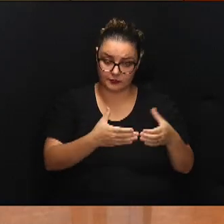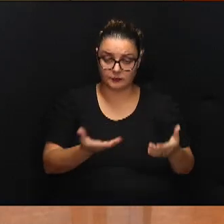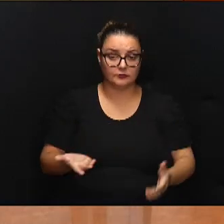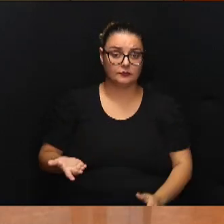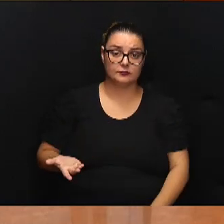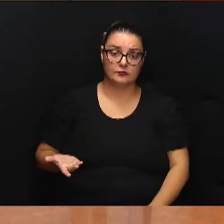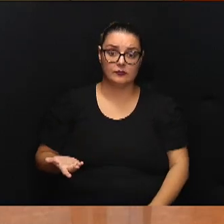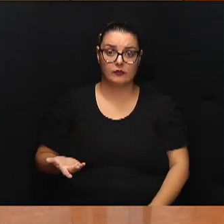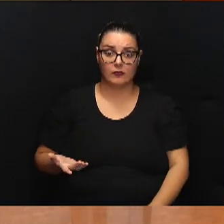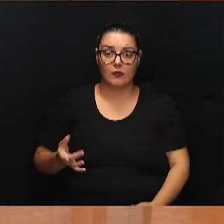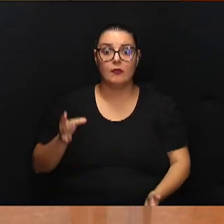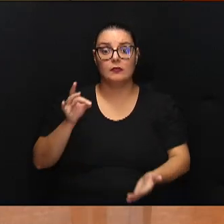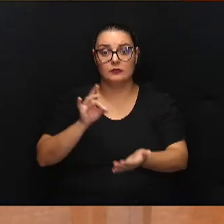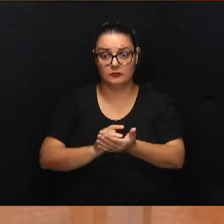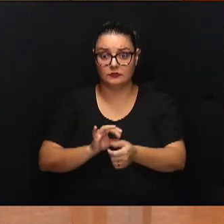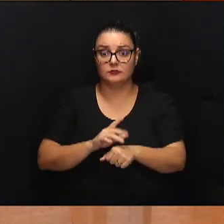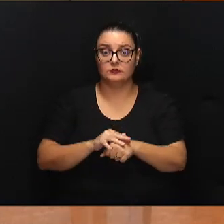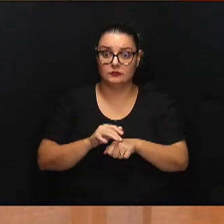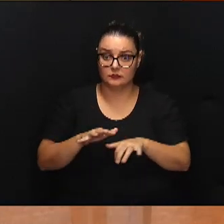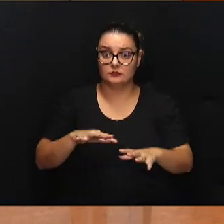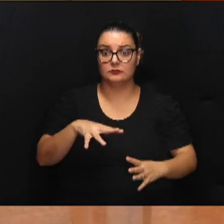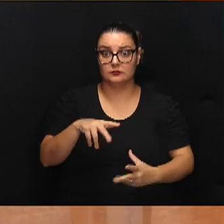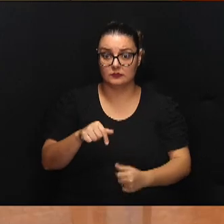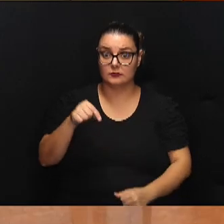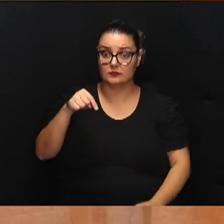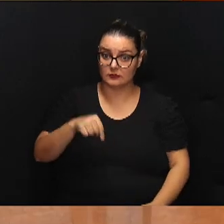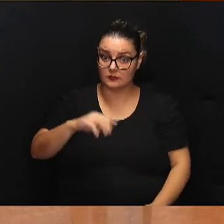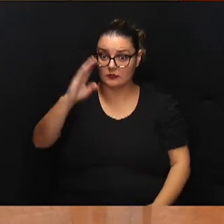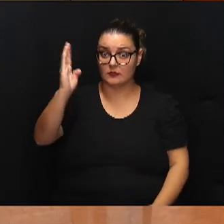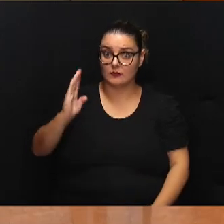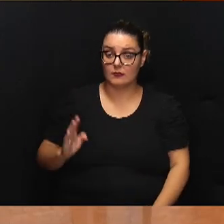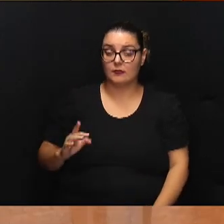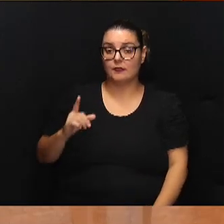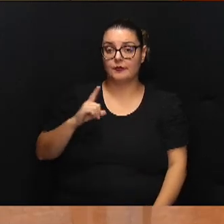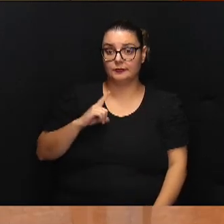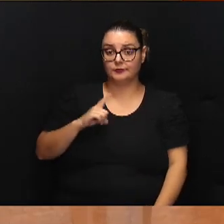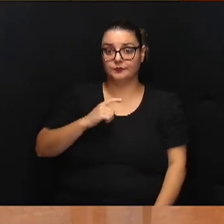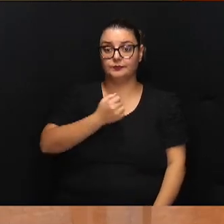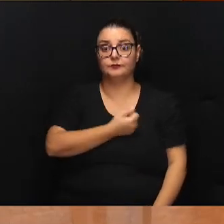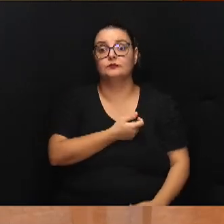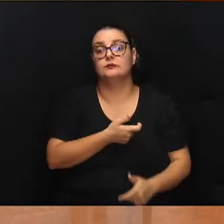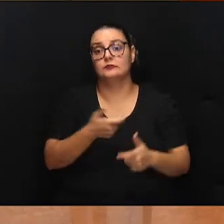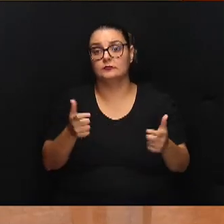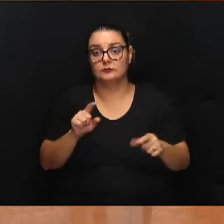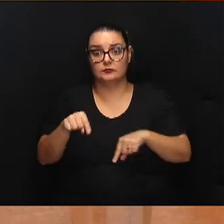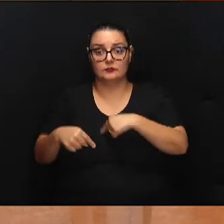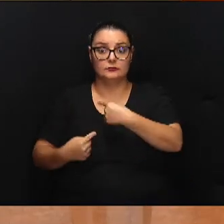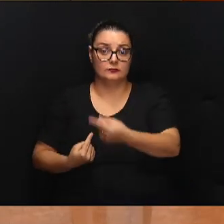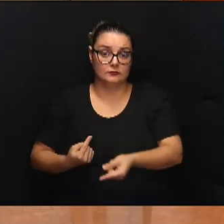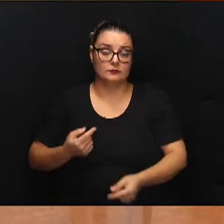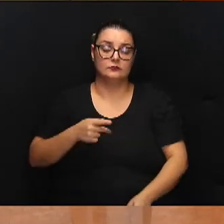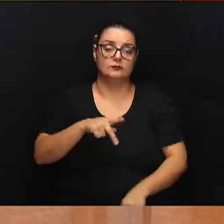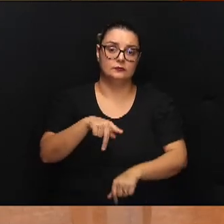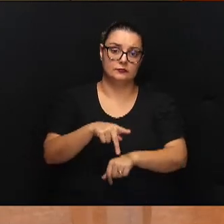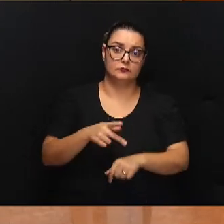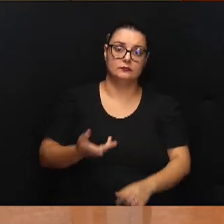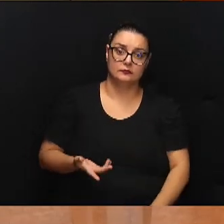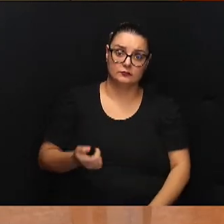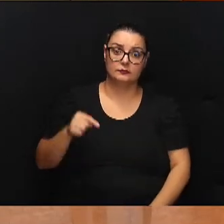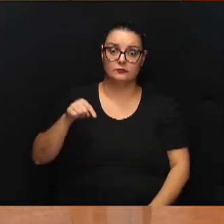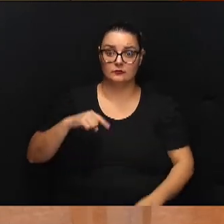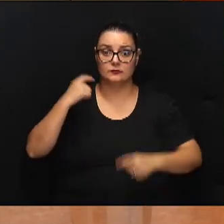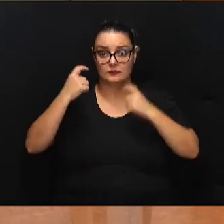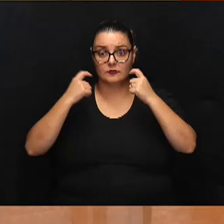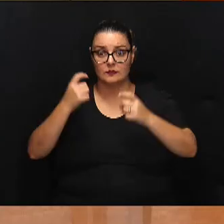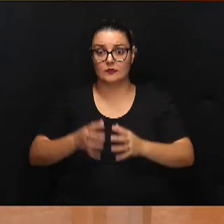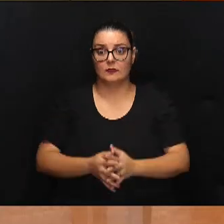É realmente uma epidemia no mundo. Mas no Brasil, nós temos números muito maiores do que em outros países. E isso nos preocupa